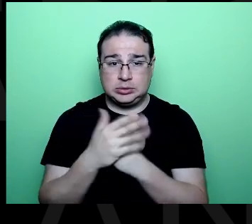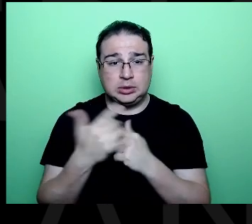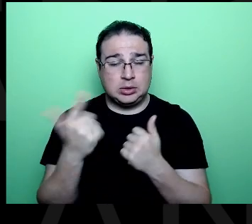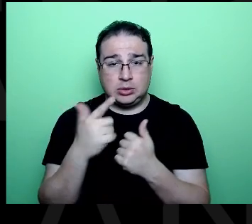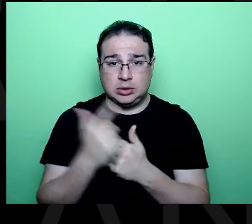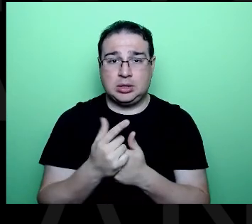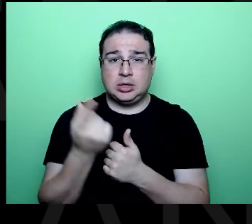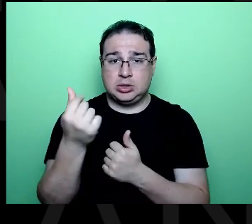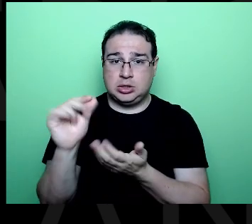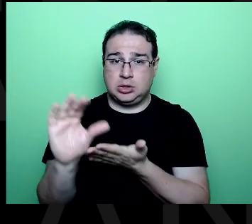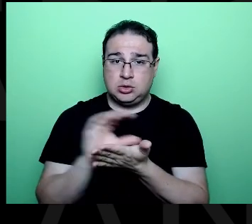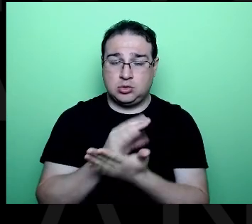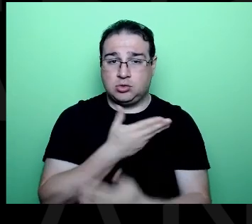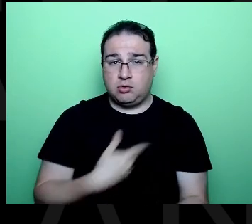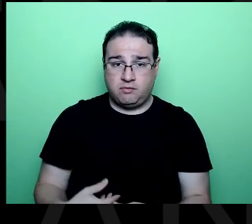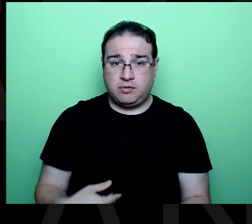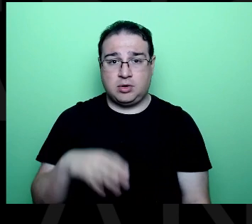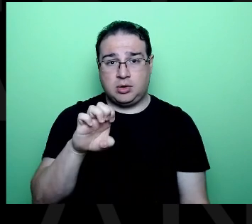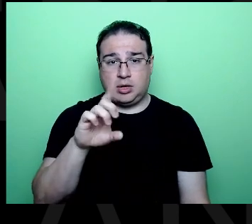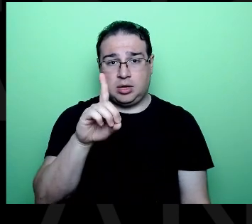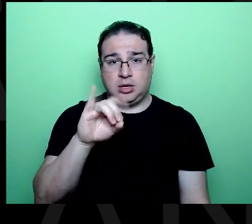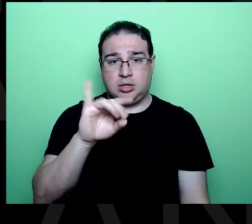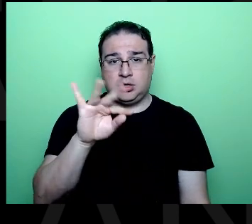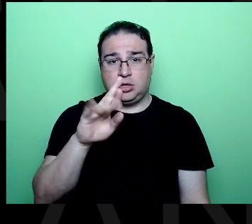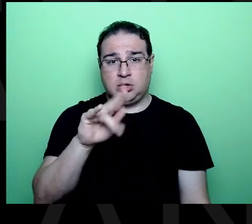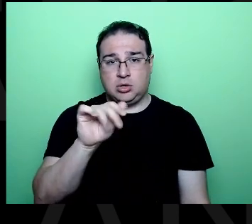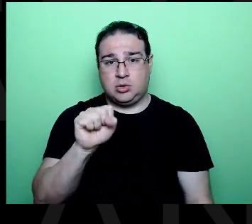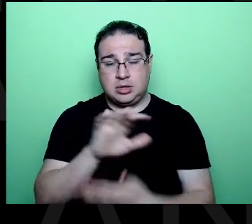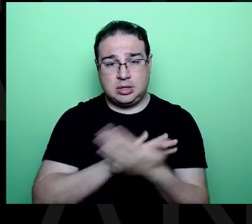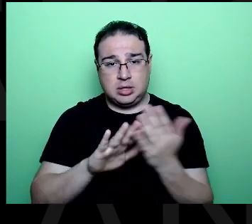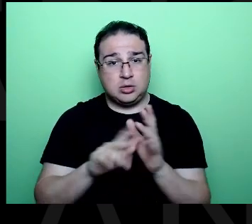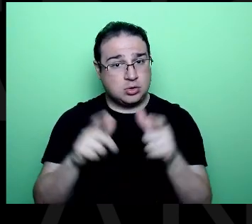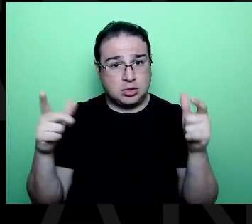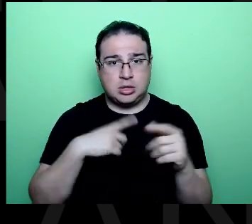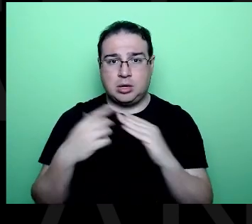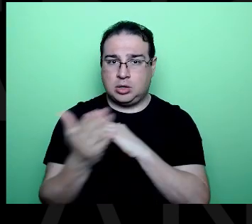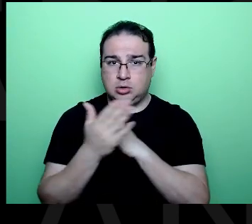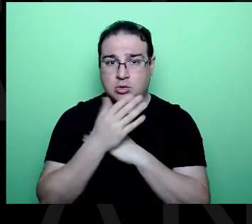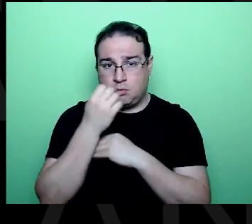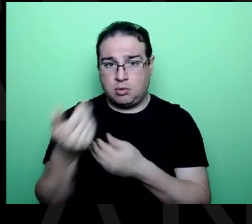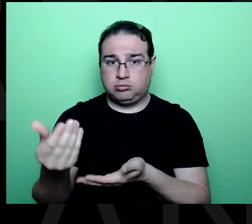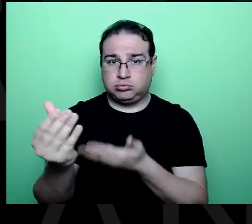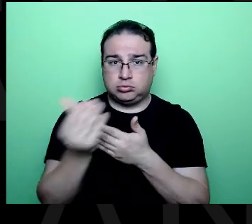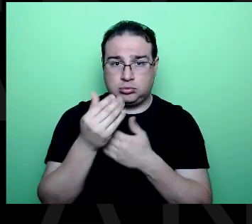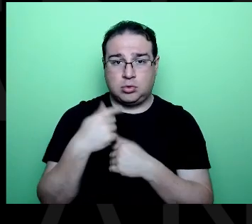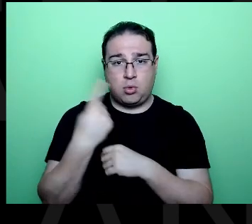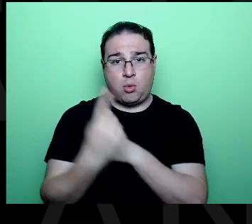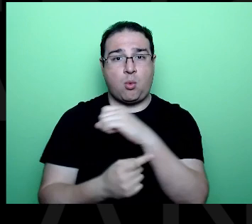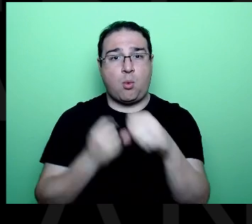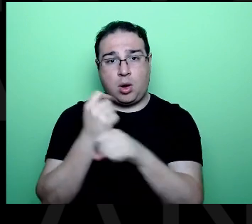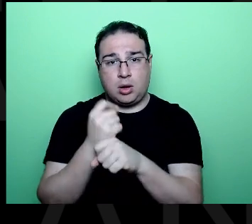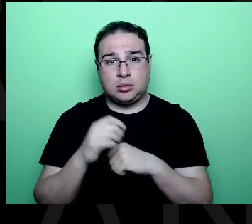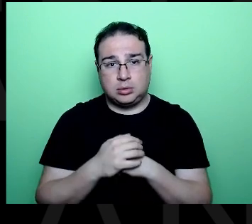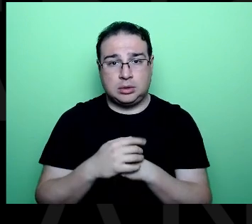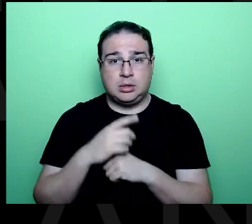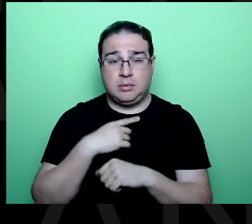existe financiamento, os adiantamentos das editoras. Eu dou sorte de estar numa grande editora que me deu um bom adiantamento, mas dá para eu viver um ano, só que eu